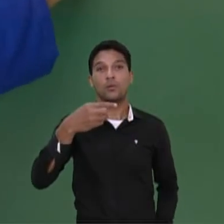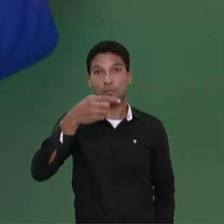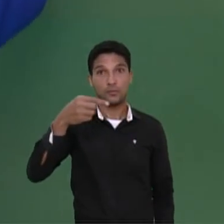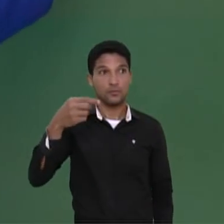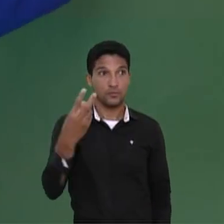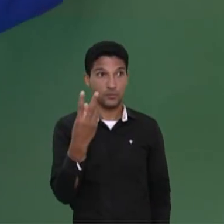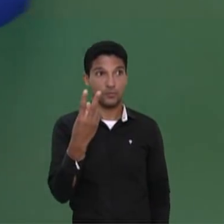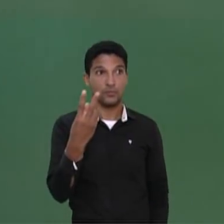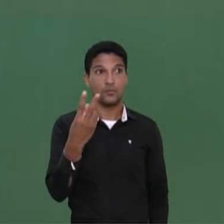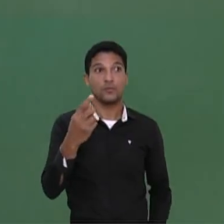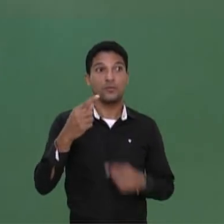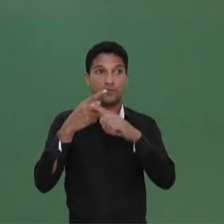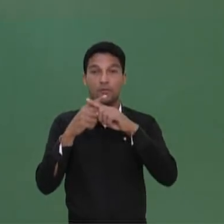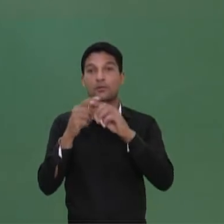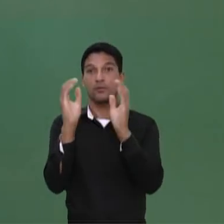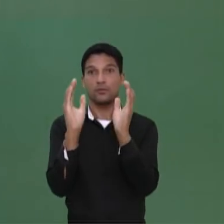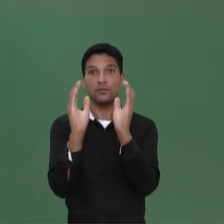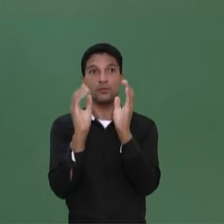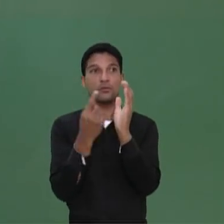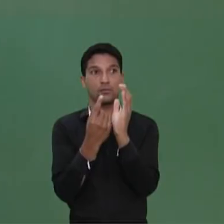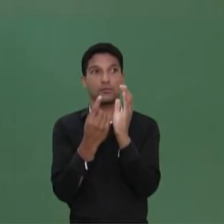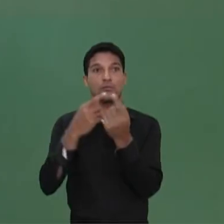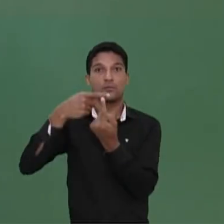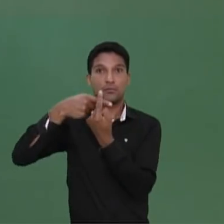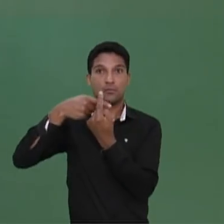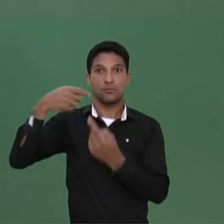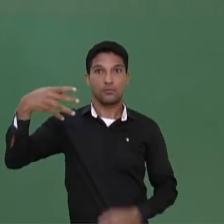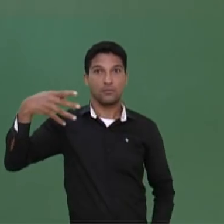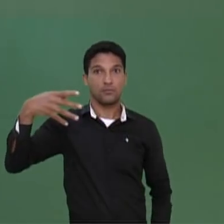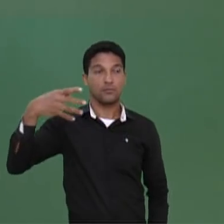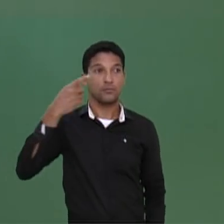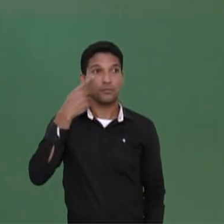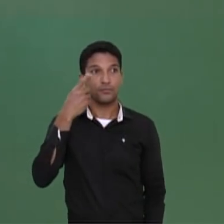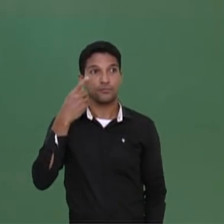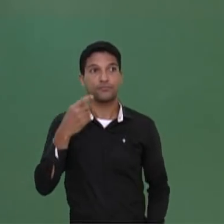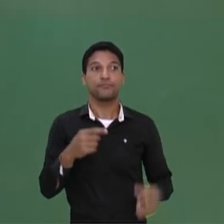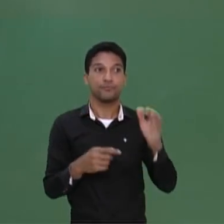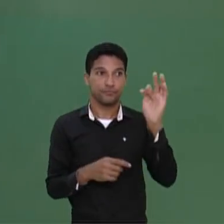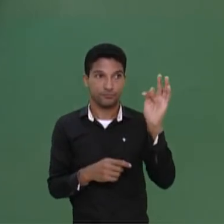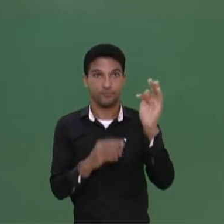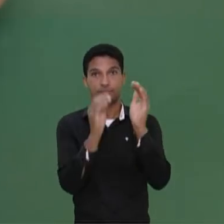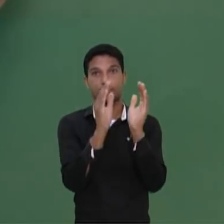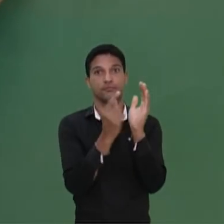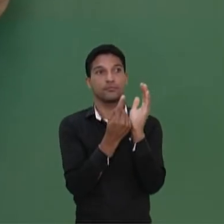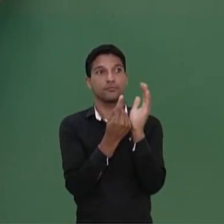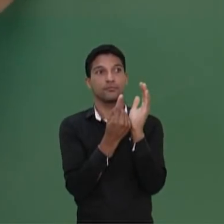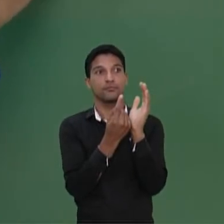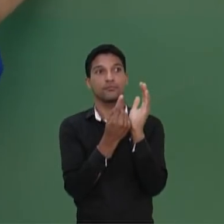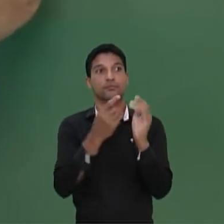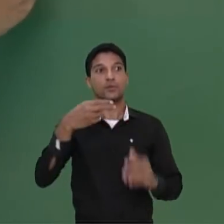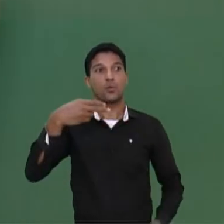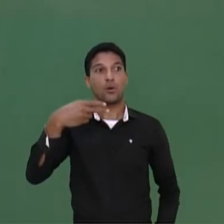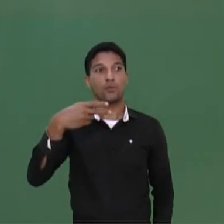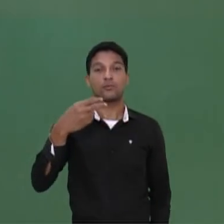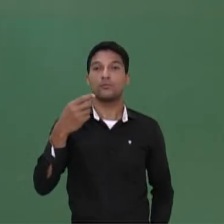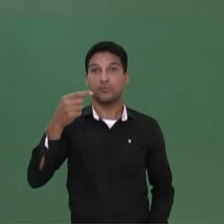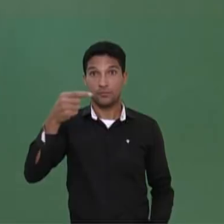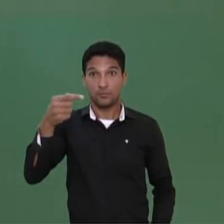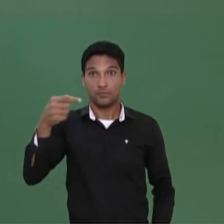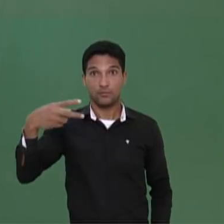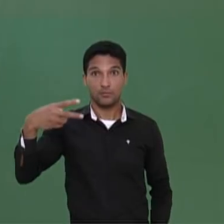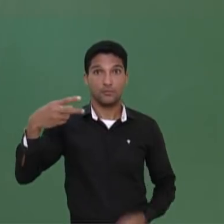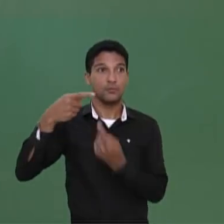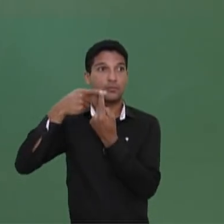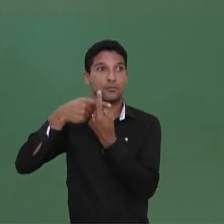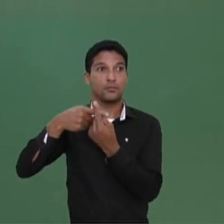+ 4 a f de um vai ser igual a menos dois mais